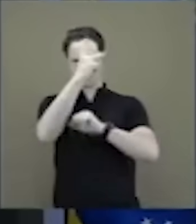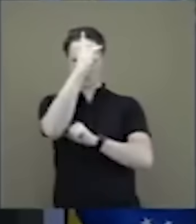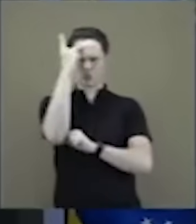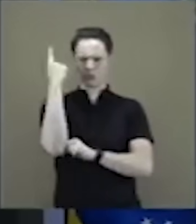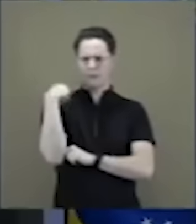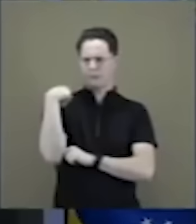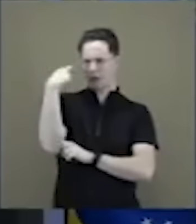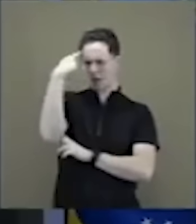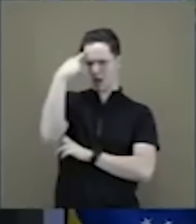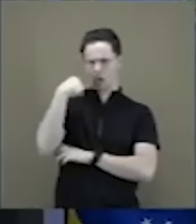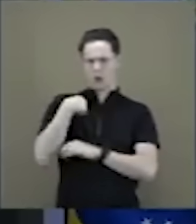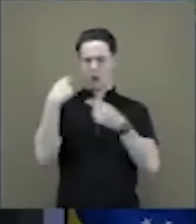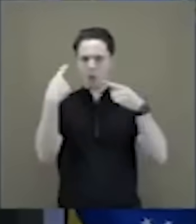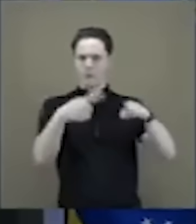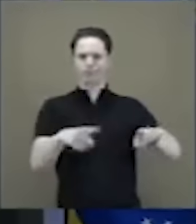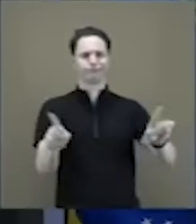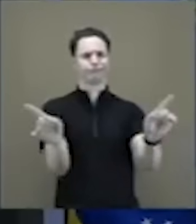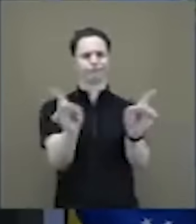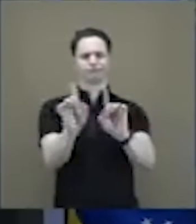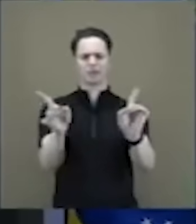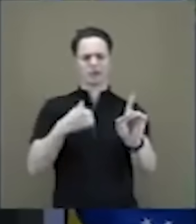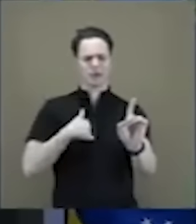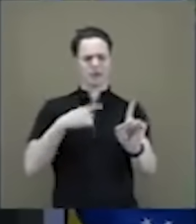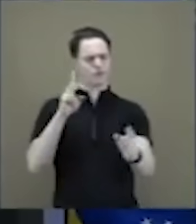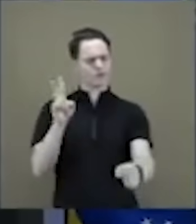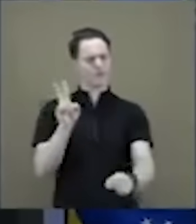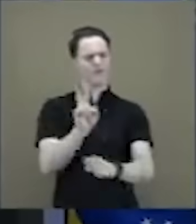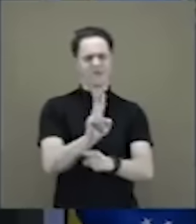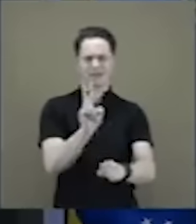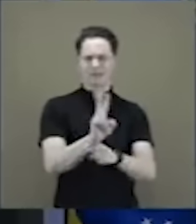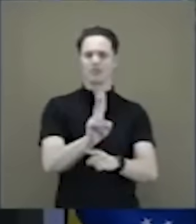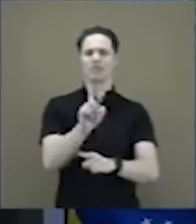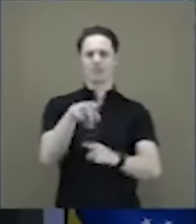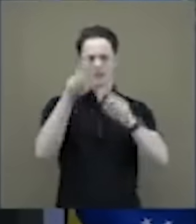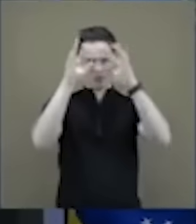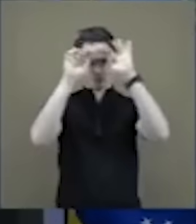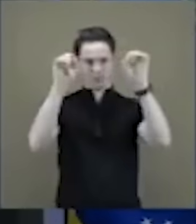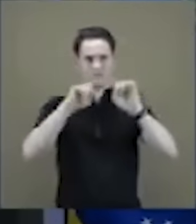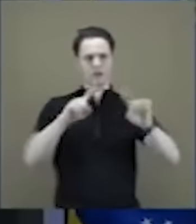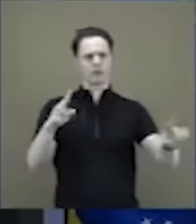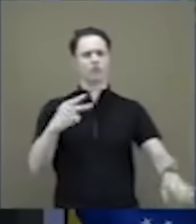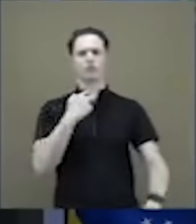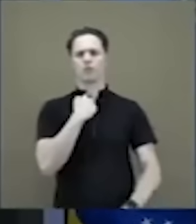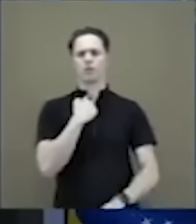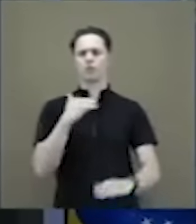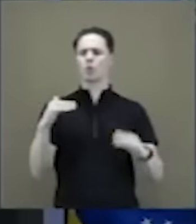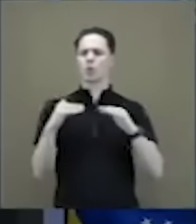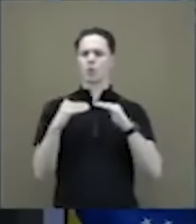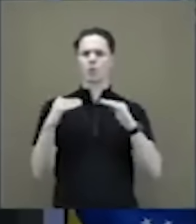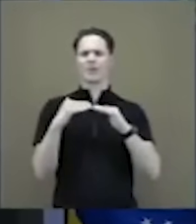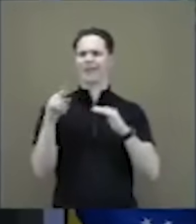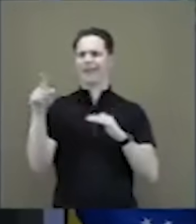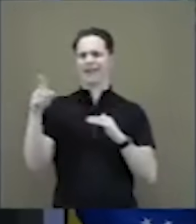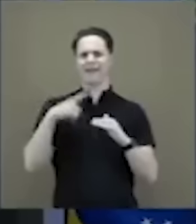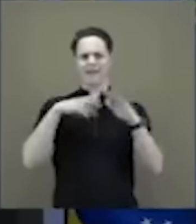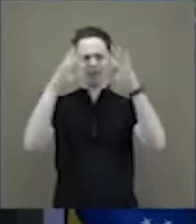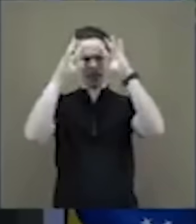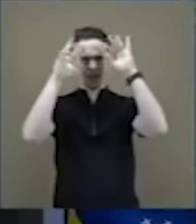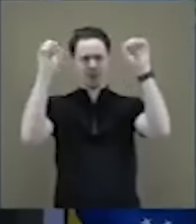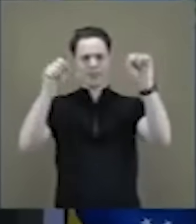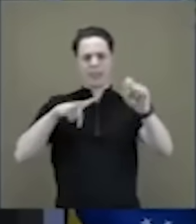sou contra a Suprema Corte. Nunca fui, sou um defensor da Suprema Corte, mas não posso concordar que a nossa Suprema